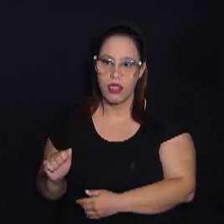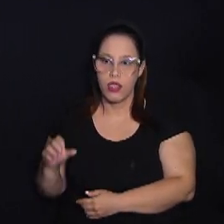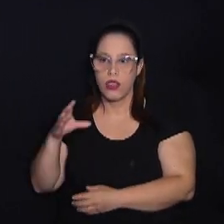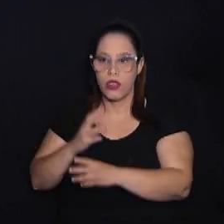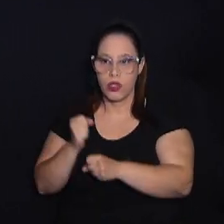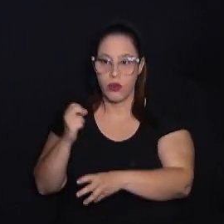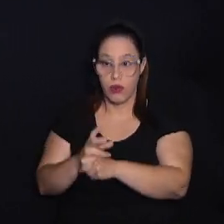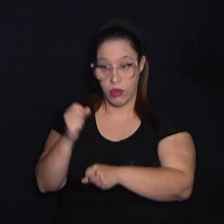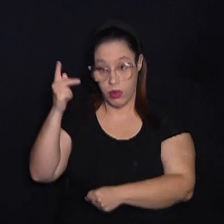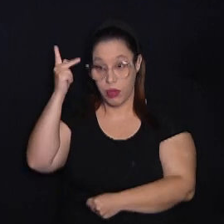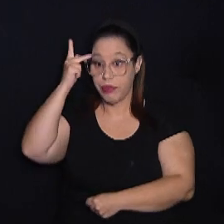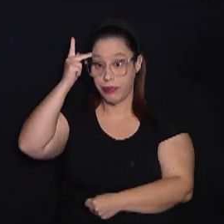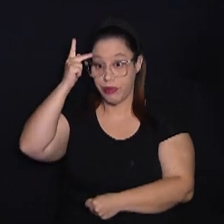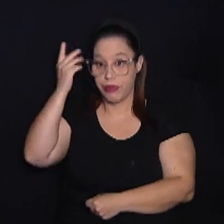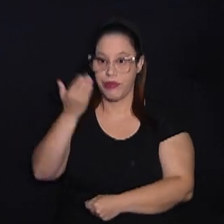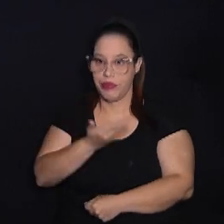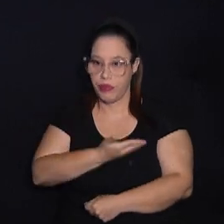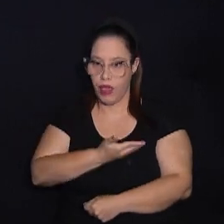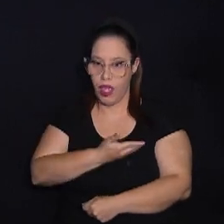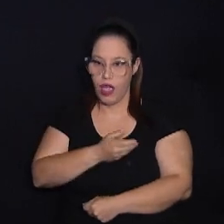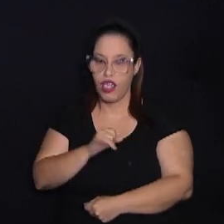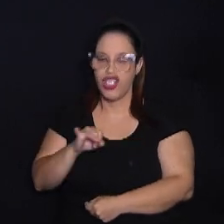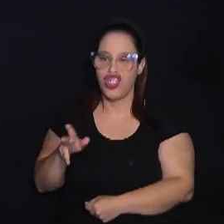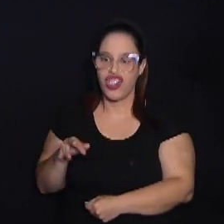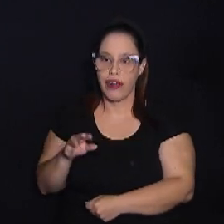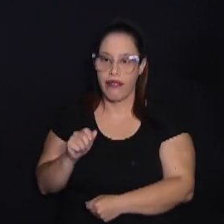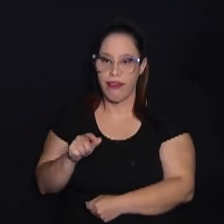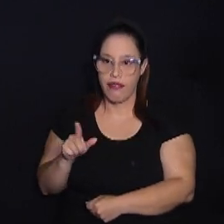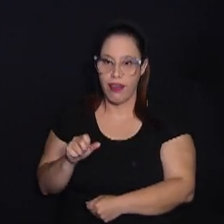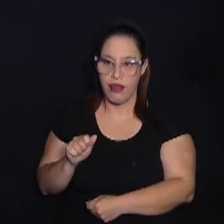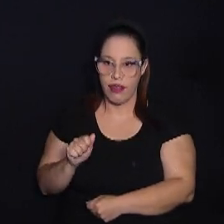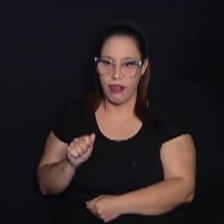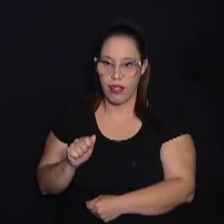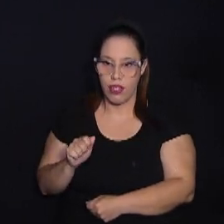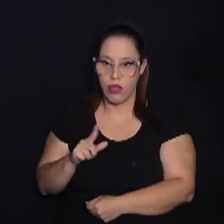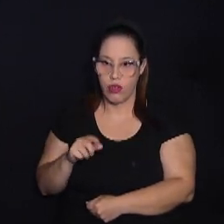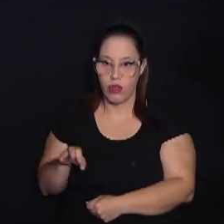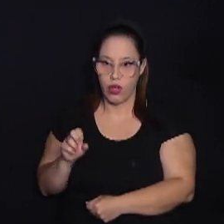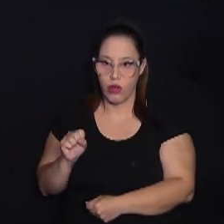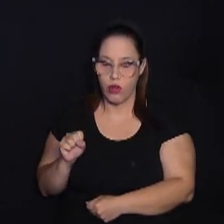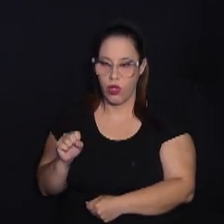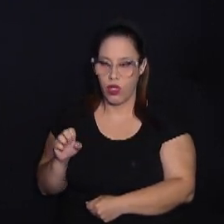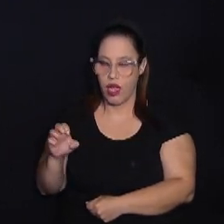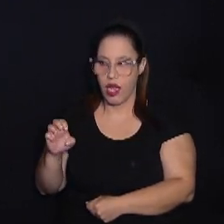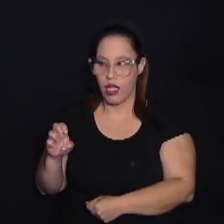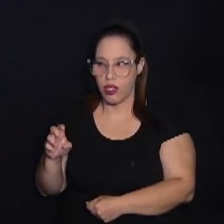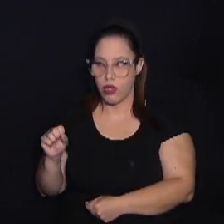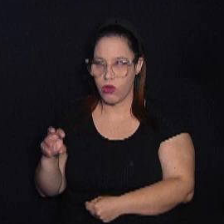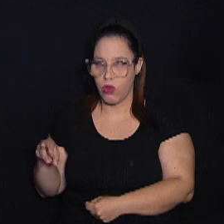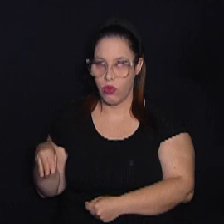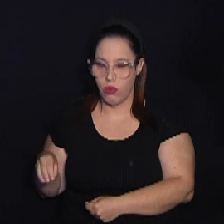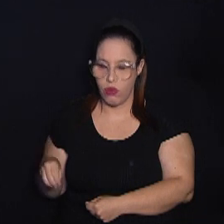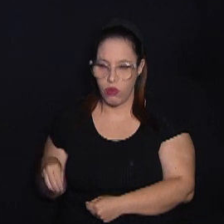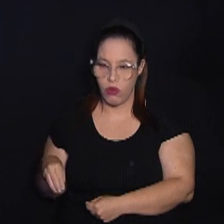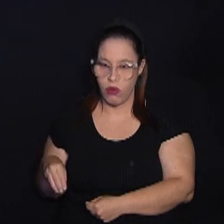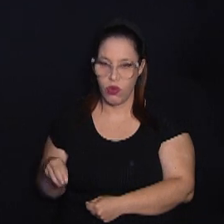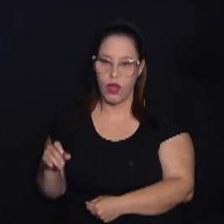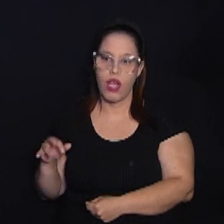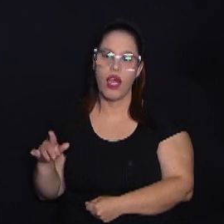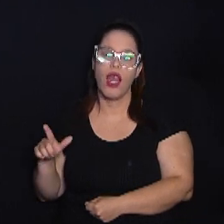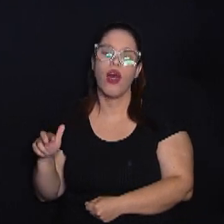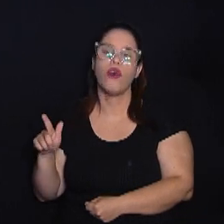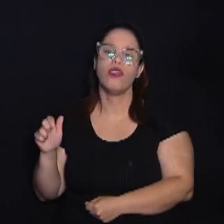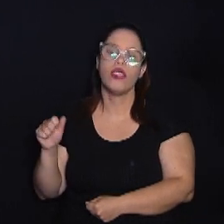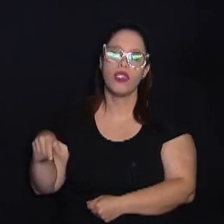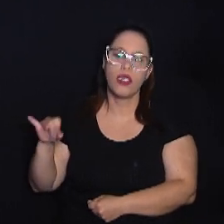Paulo, também nosso amigo Gervásio de Souza, que é presidente do AESCOM Campinas, o Claudinei Tonon, que